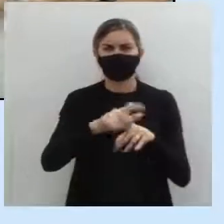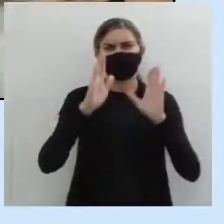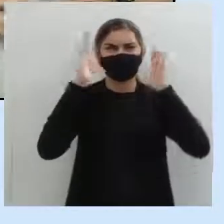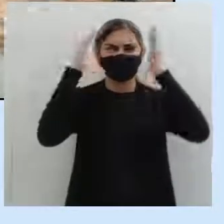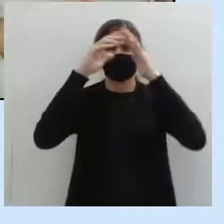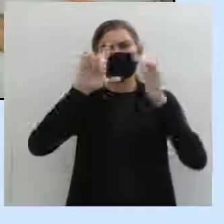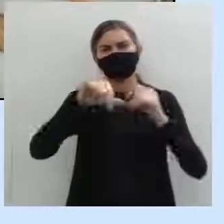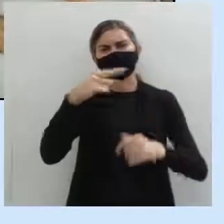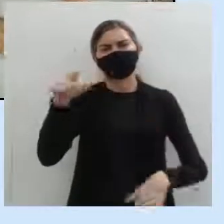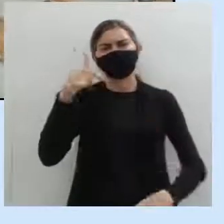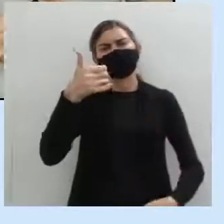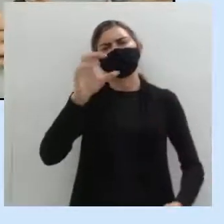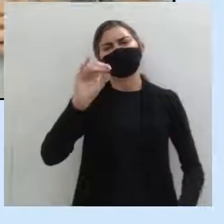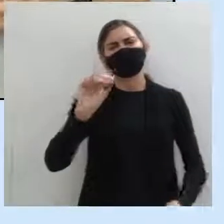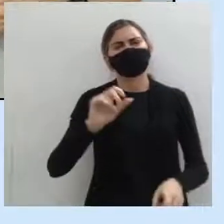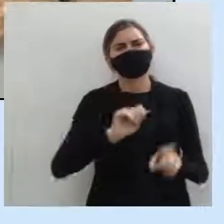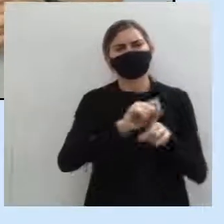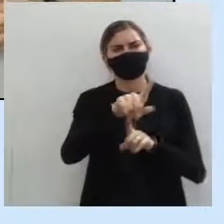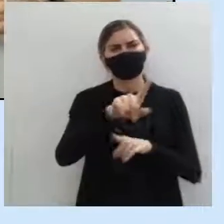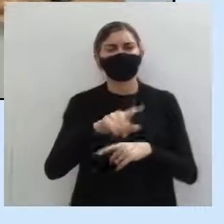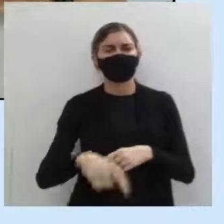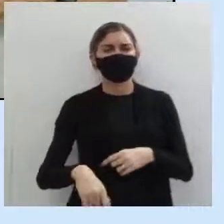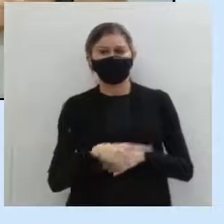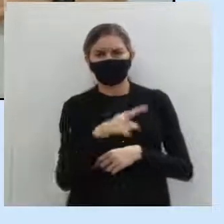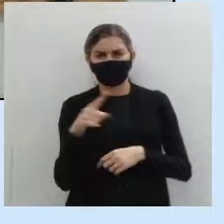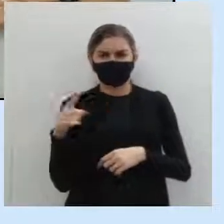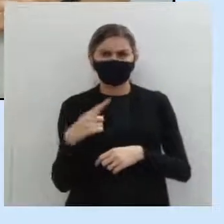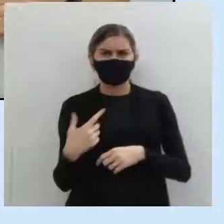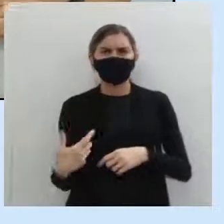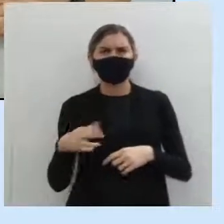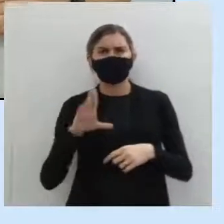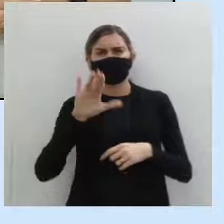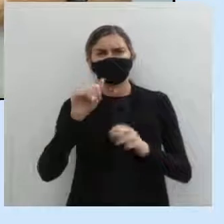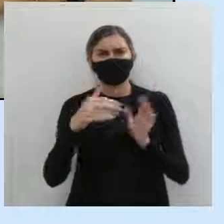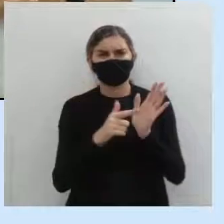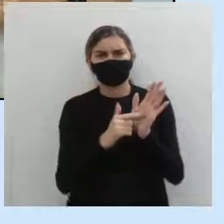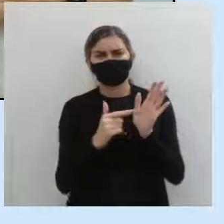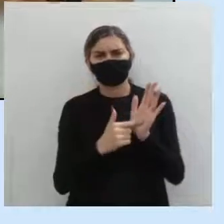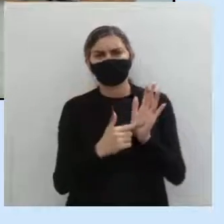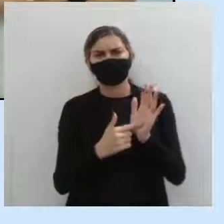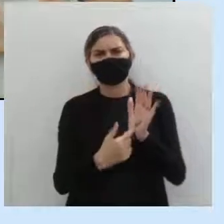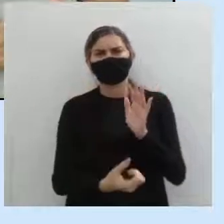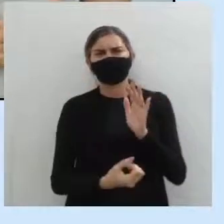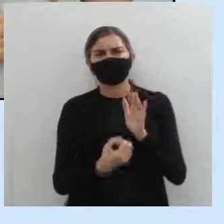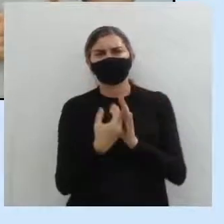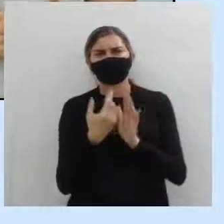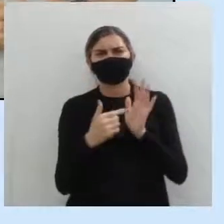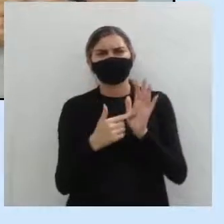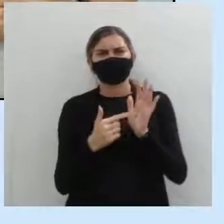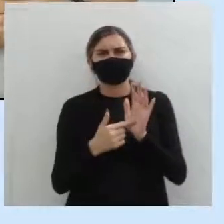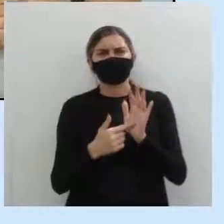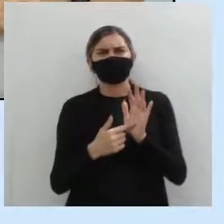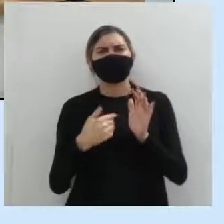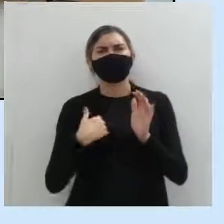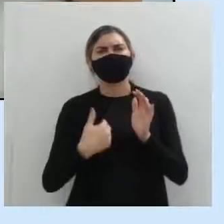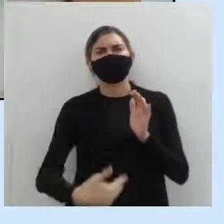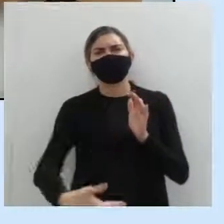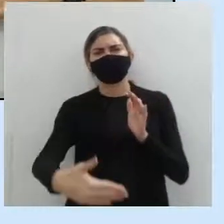Papa Leão X. Leão X, através da bula Exsurge Domini,